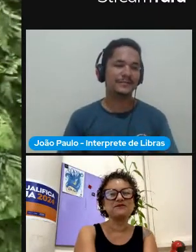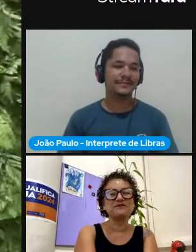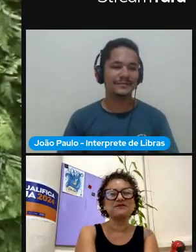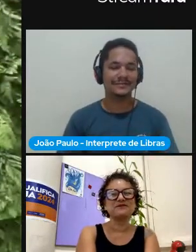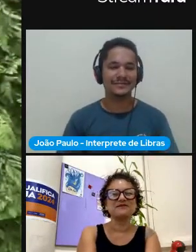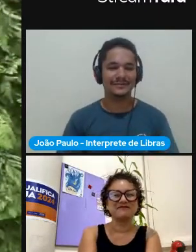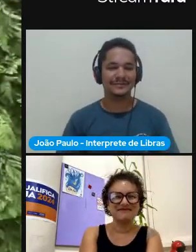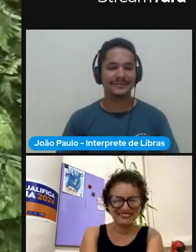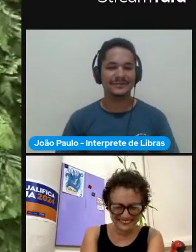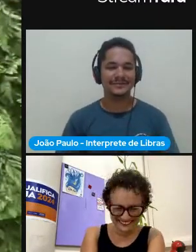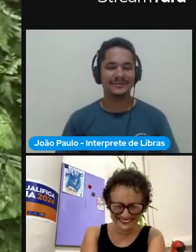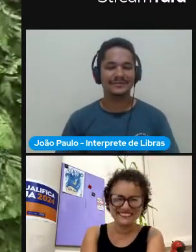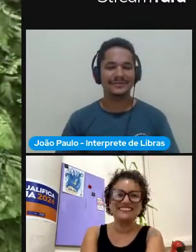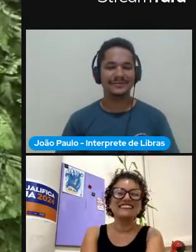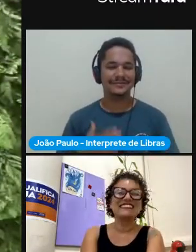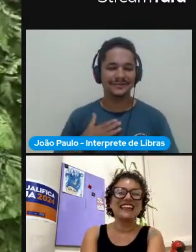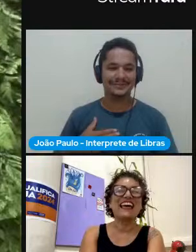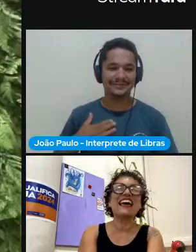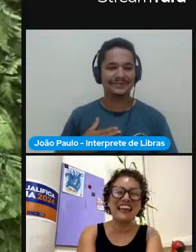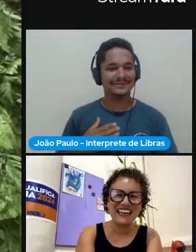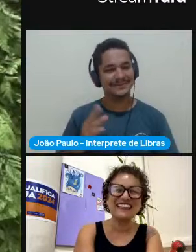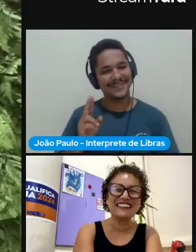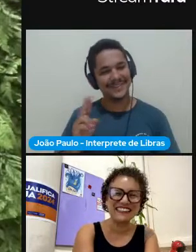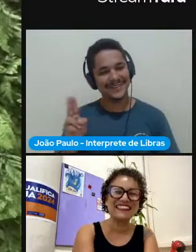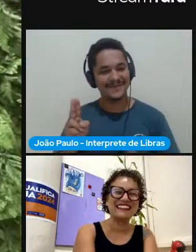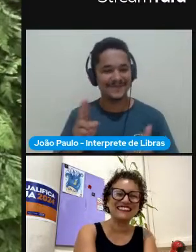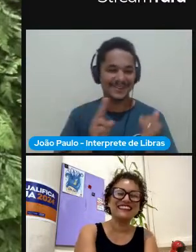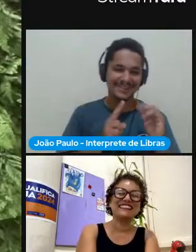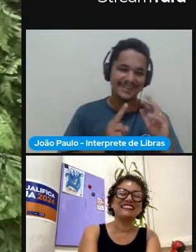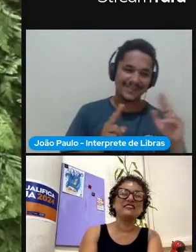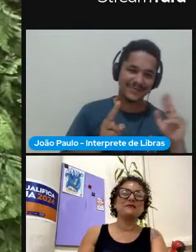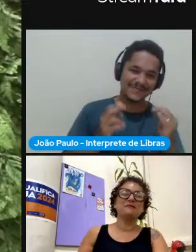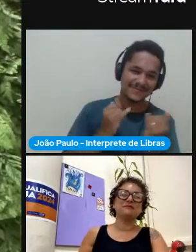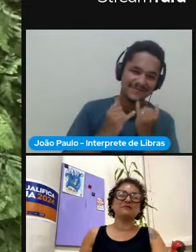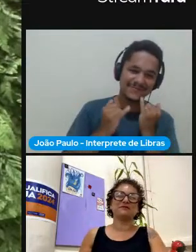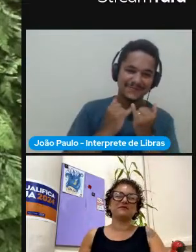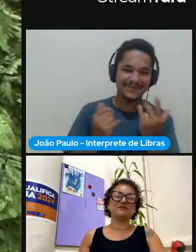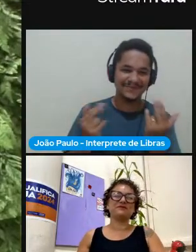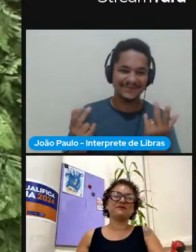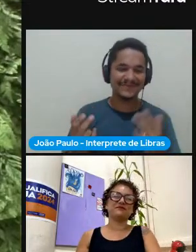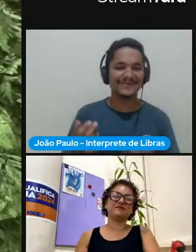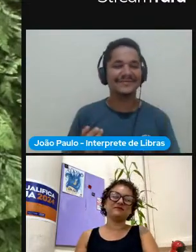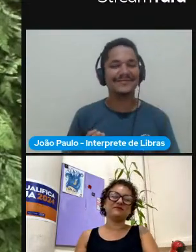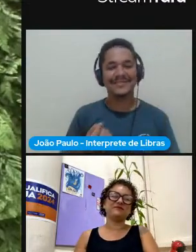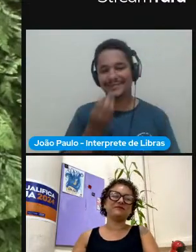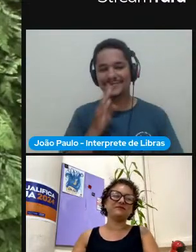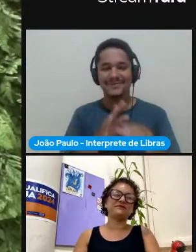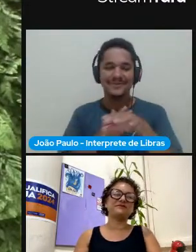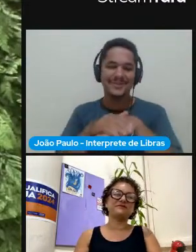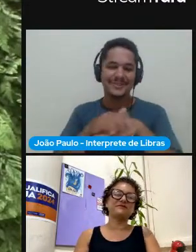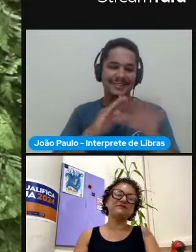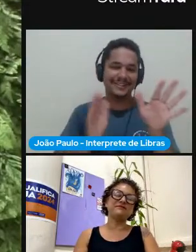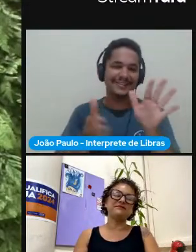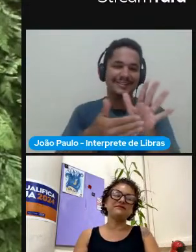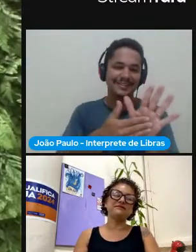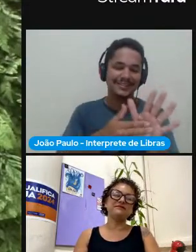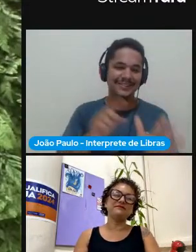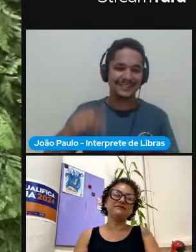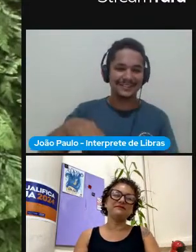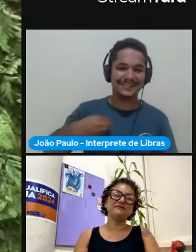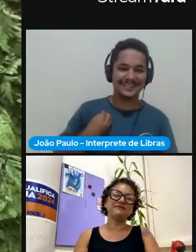Querida Marcele, quase me achará, né? Boa noite. Boa noite a todos que estão aqui na sala. Quero